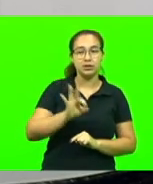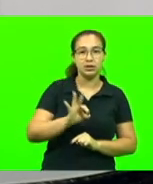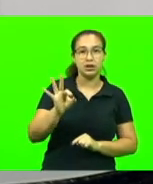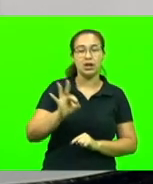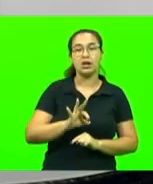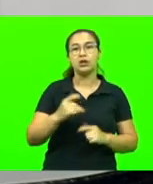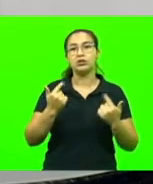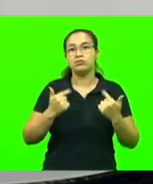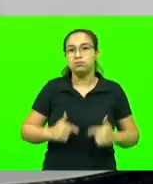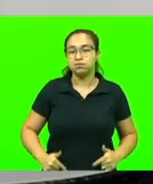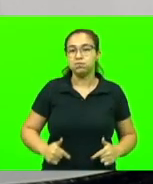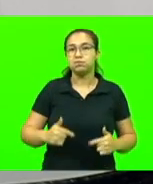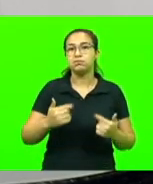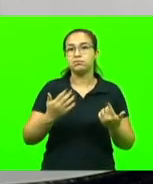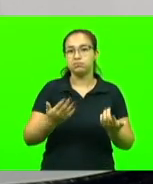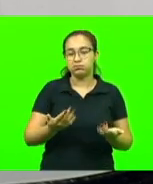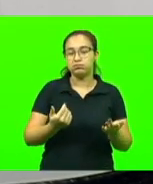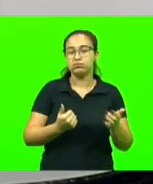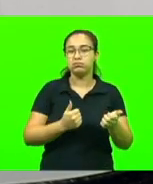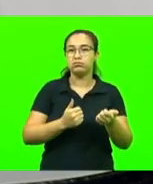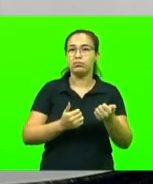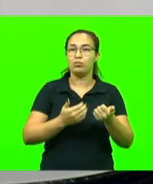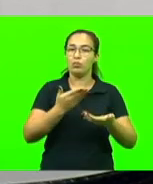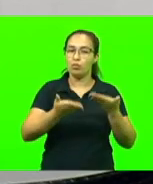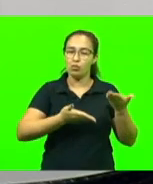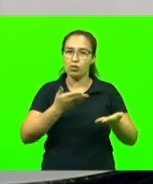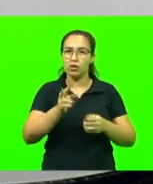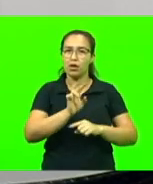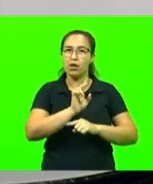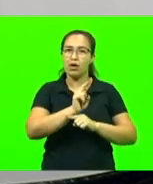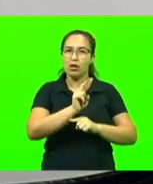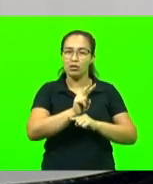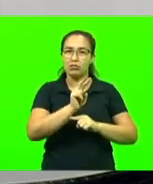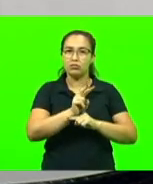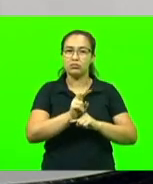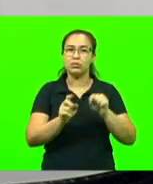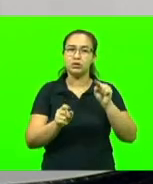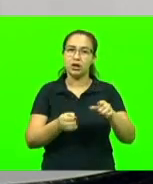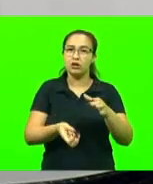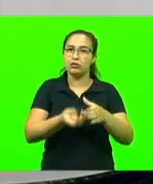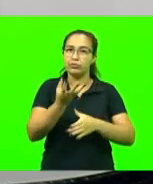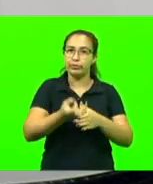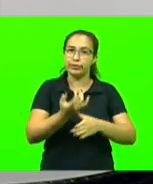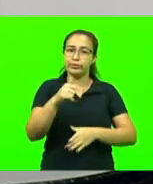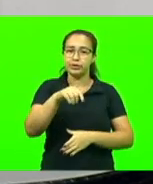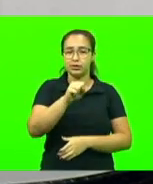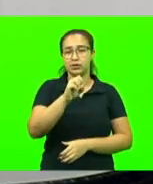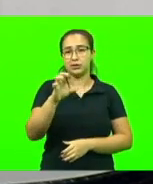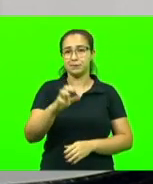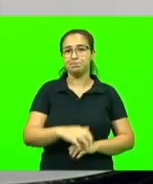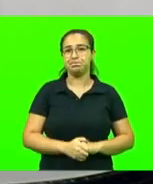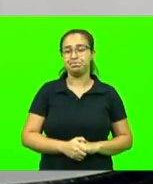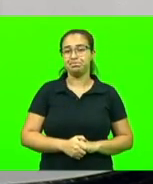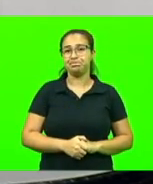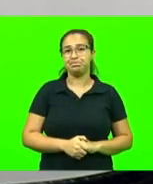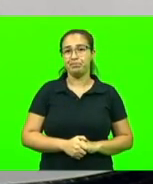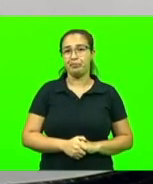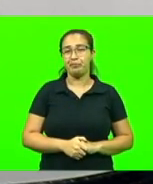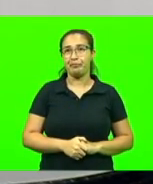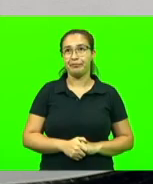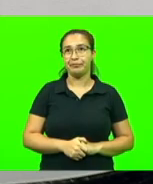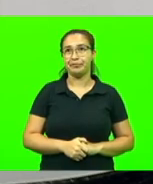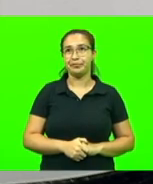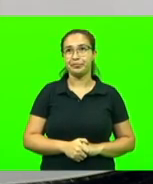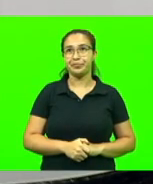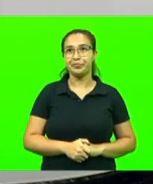e, assim, proteger também aqueles que produzem no nosso solo, na nossa terra. Eu quero,